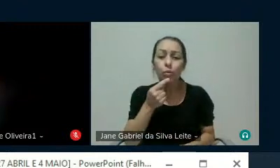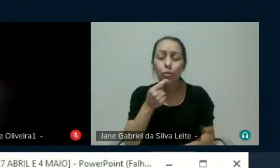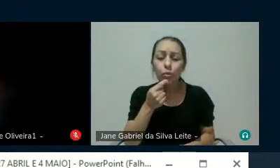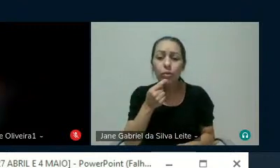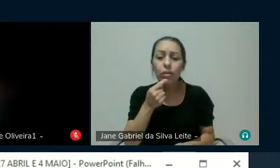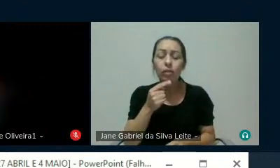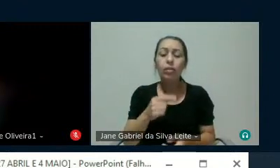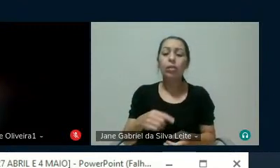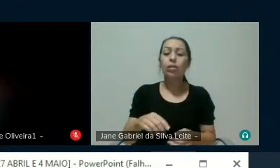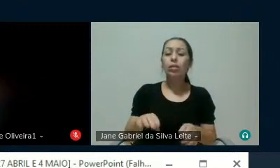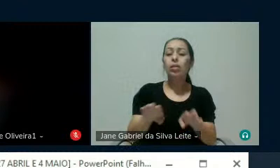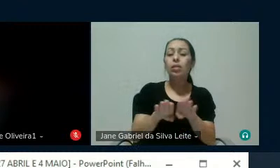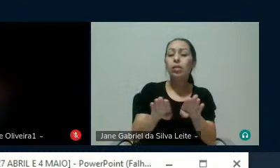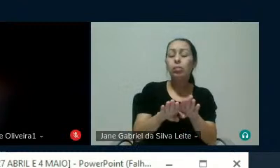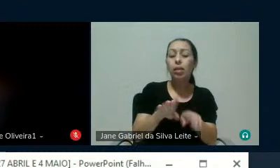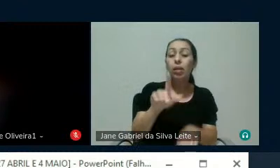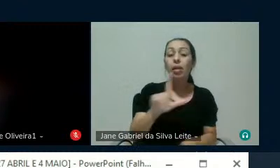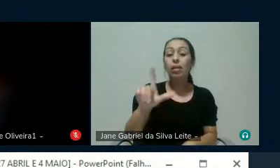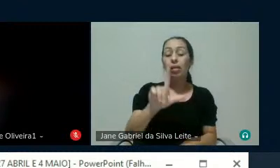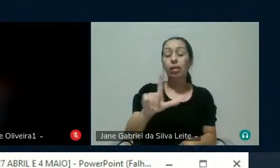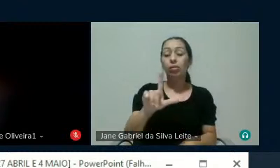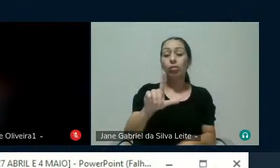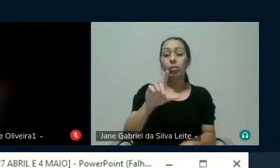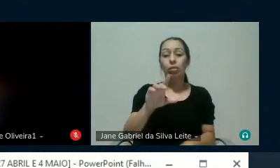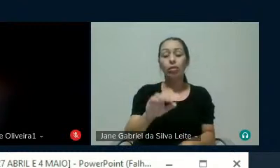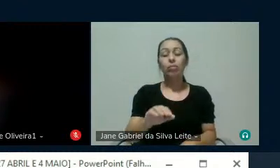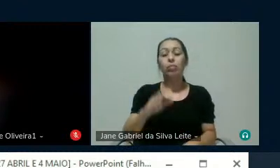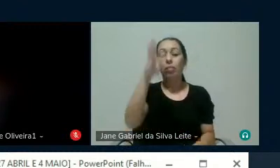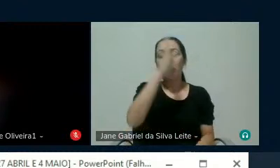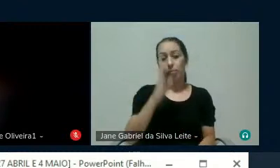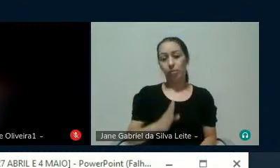brasileira? Eu trago aqui